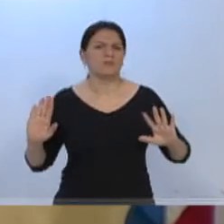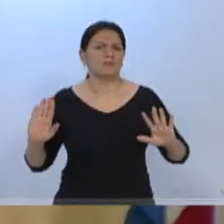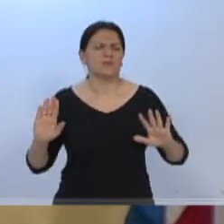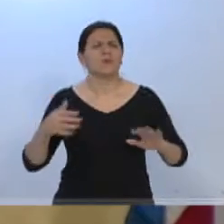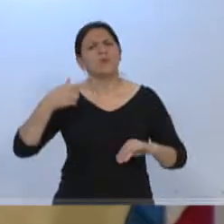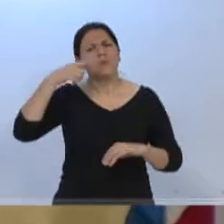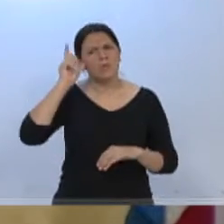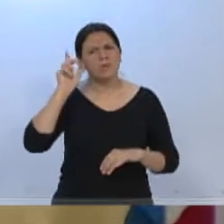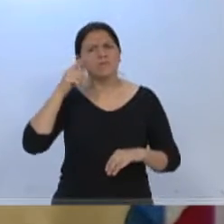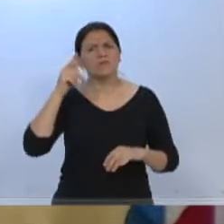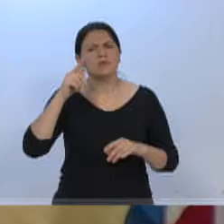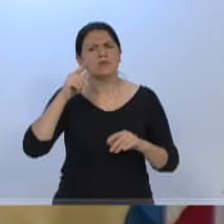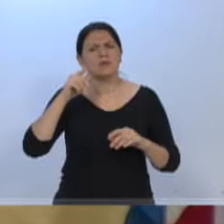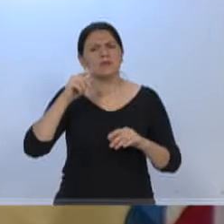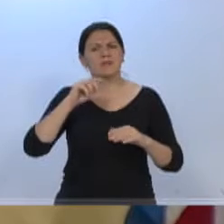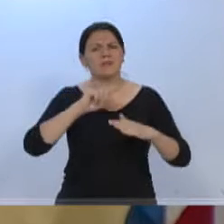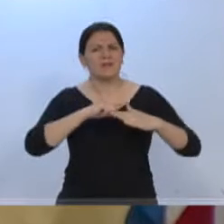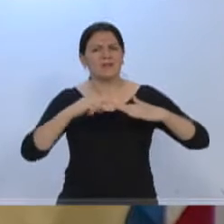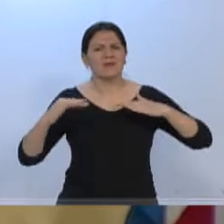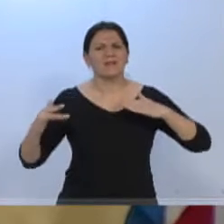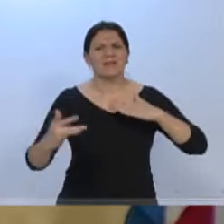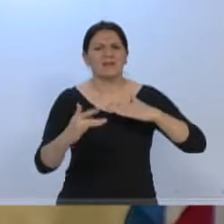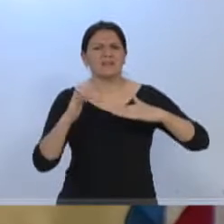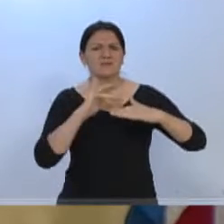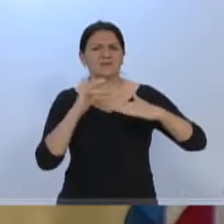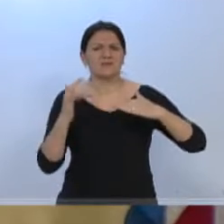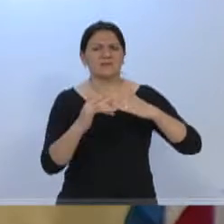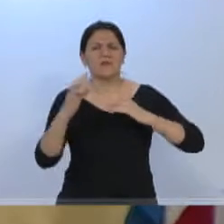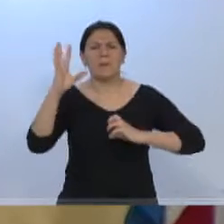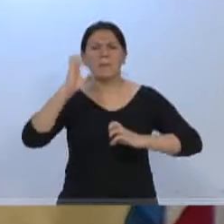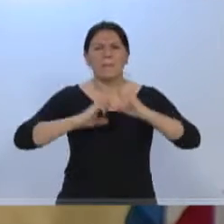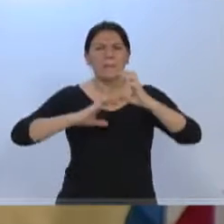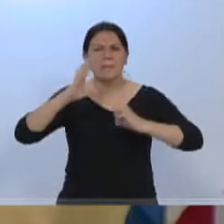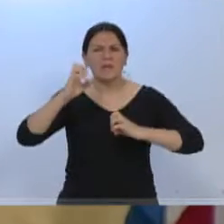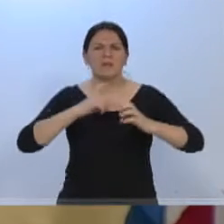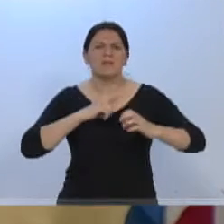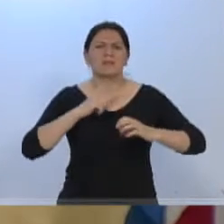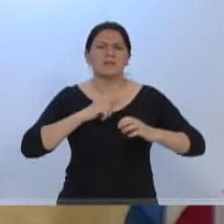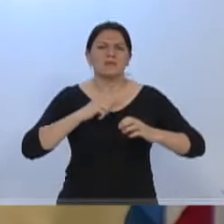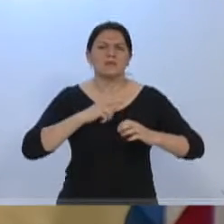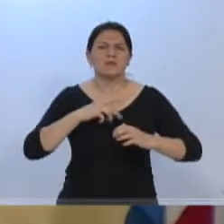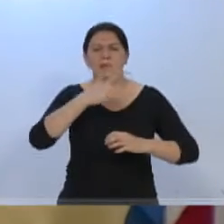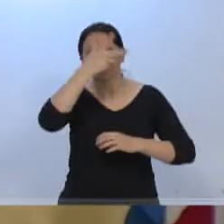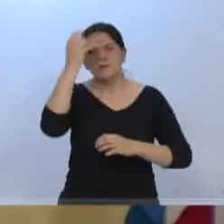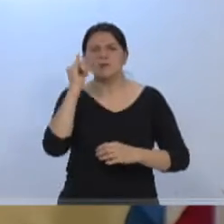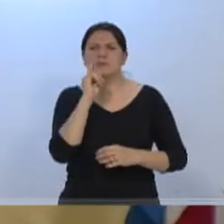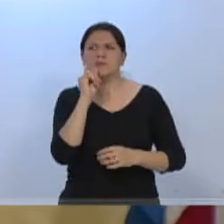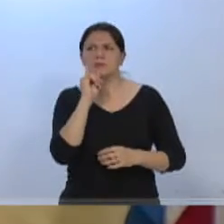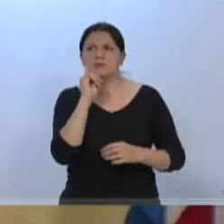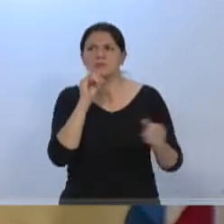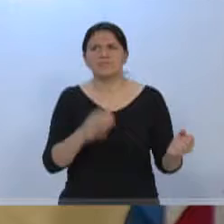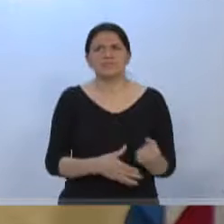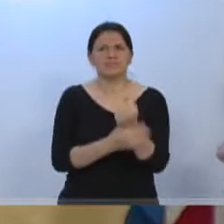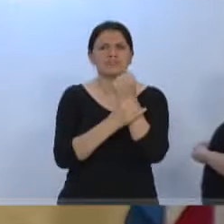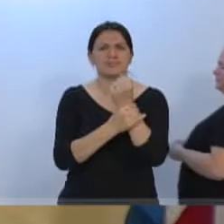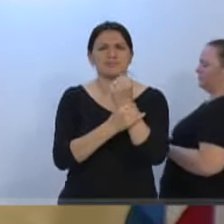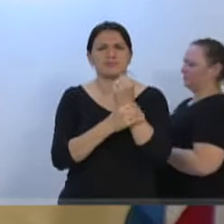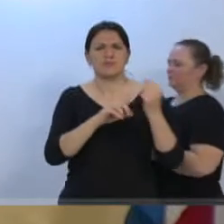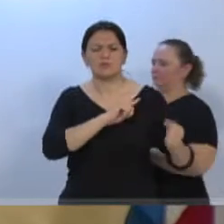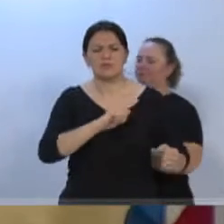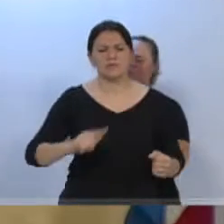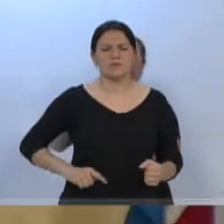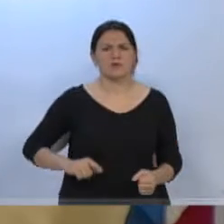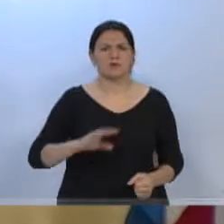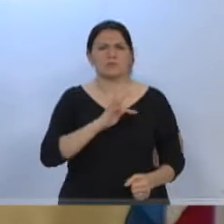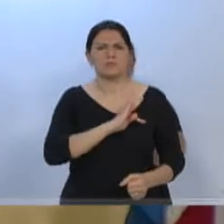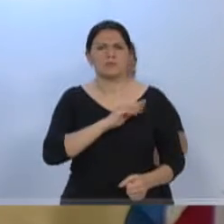estava colocando na rede social, né, das brigas que tem polarizadas, de um pessoal, por exemplo, que defendia cegamente as questões do governo do PT,